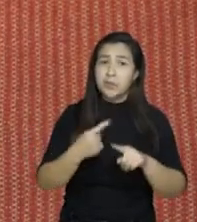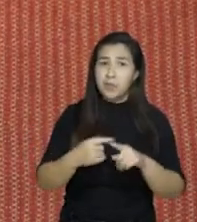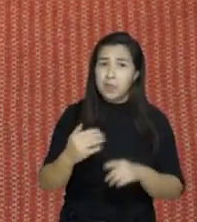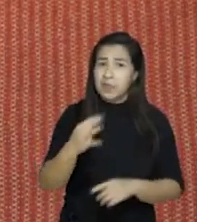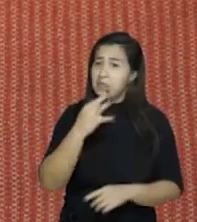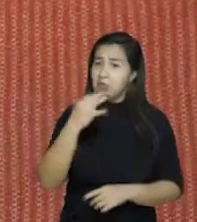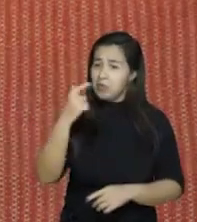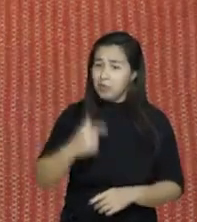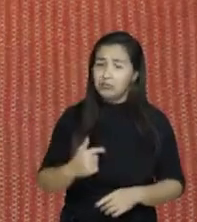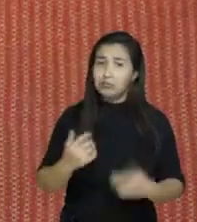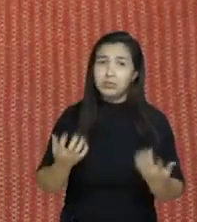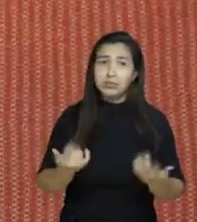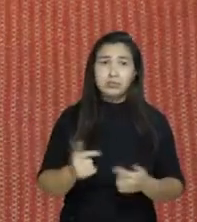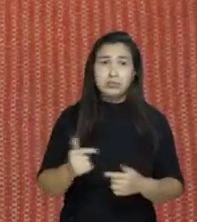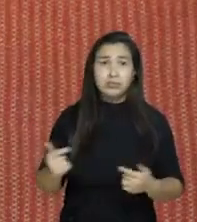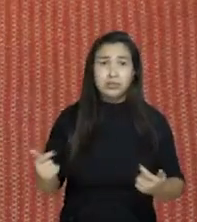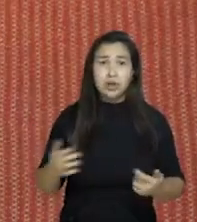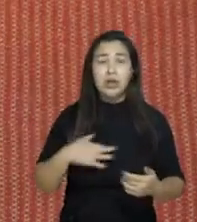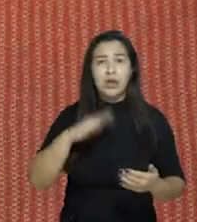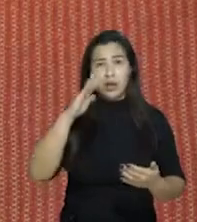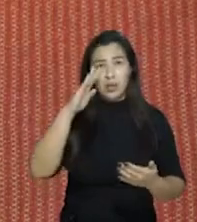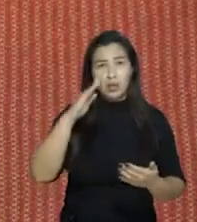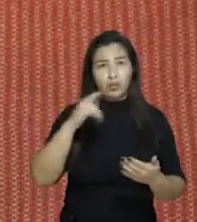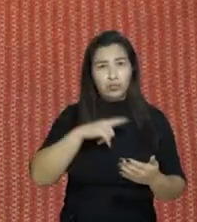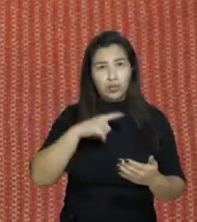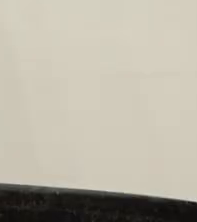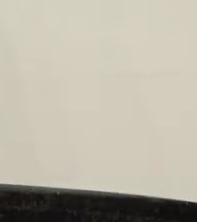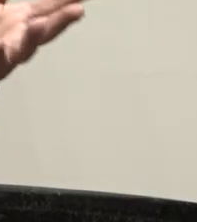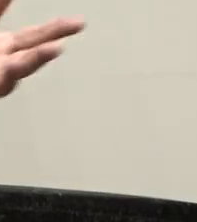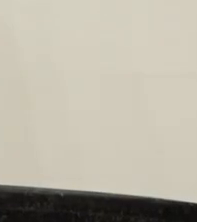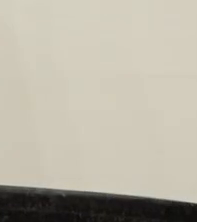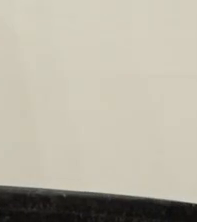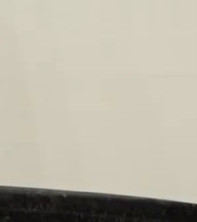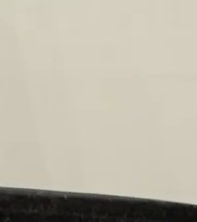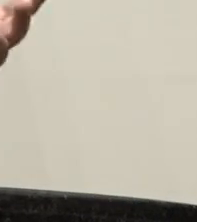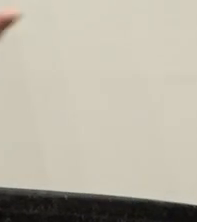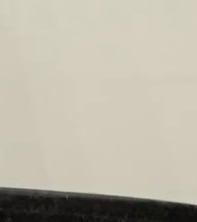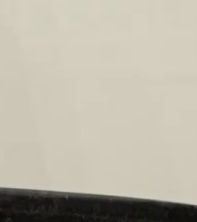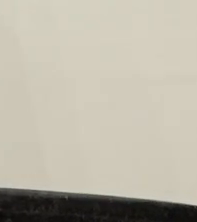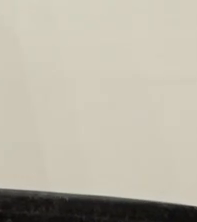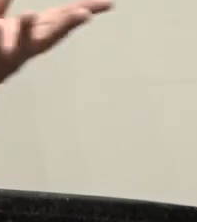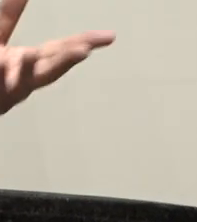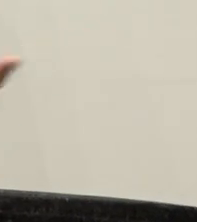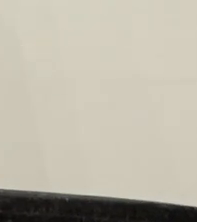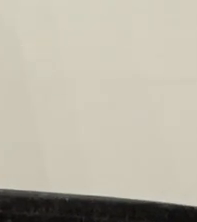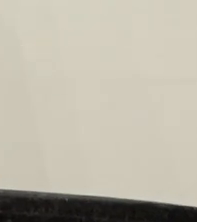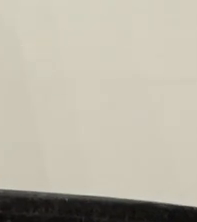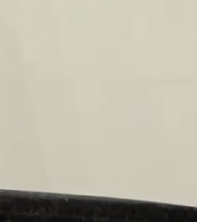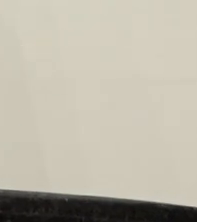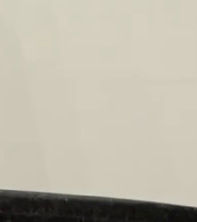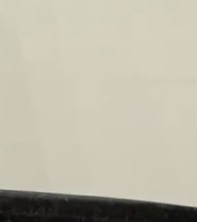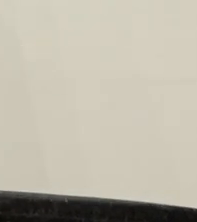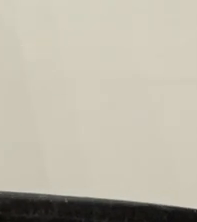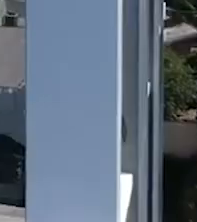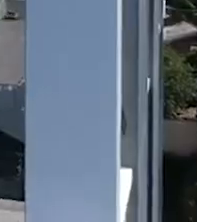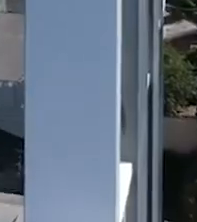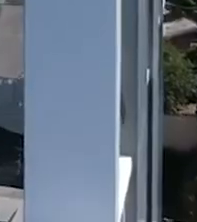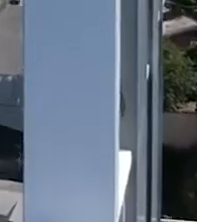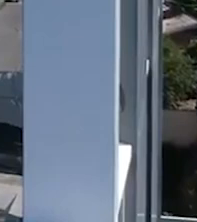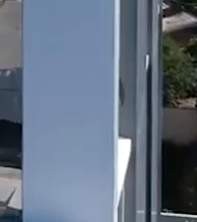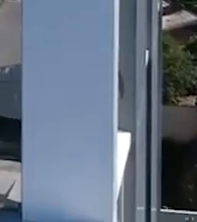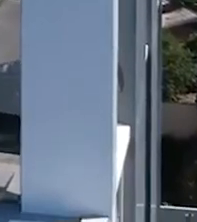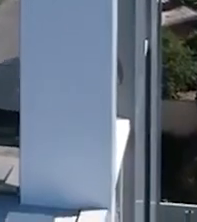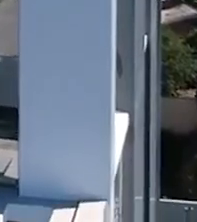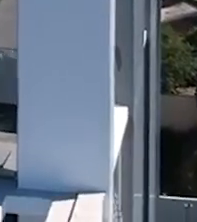a fidelidade que eu tive com esse governo que está lá o deputado Maurício escudillar que fez uma homenagem ao